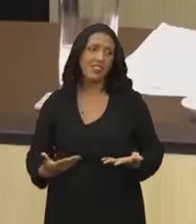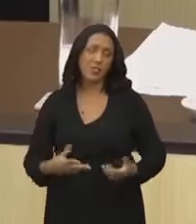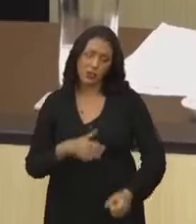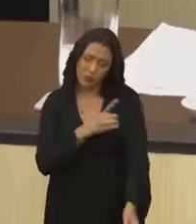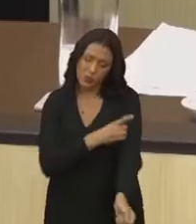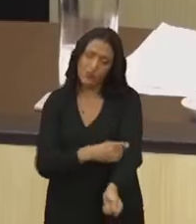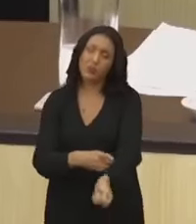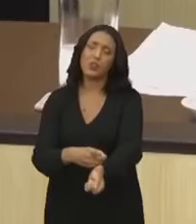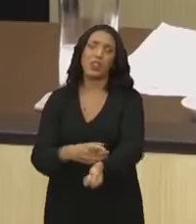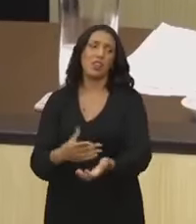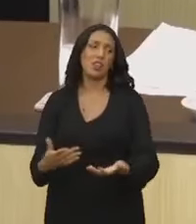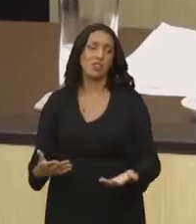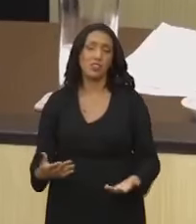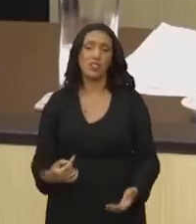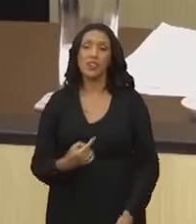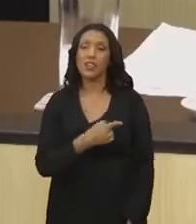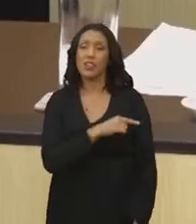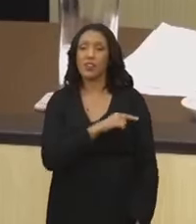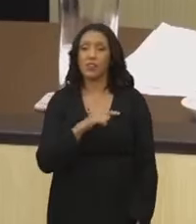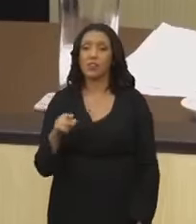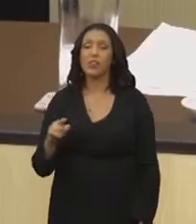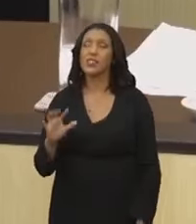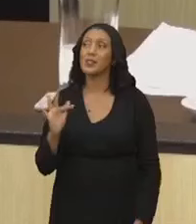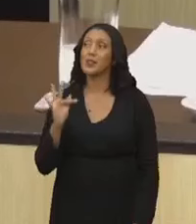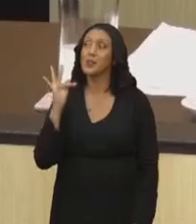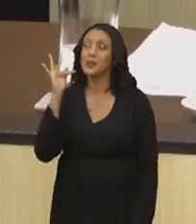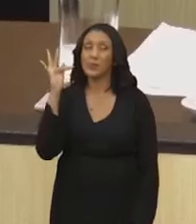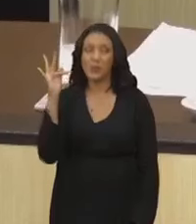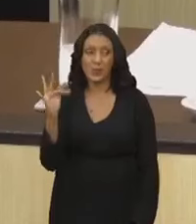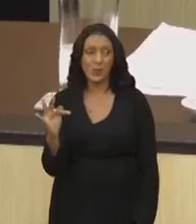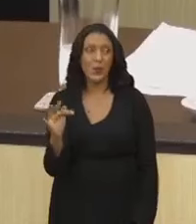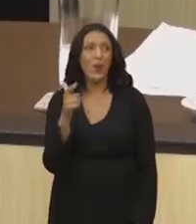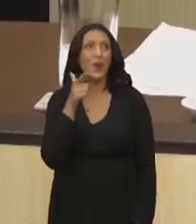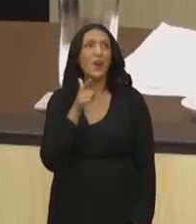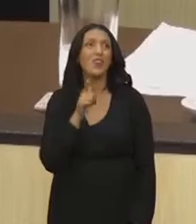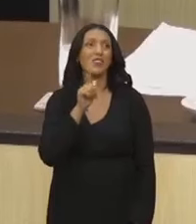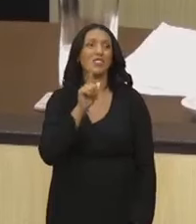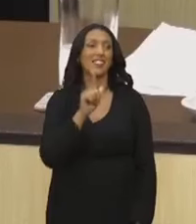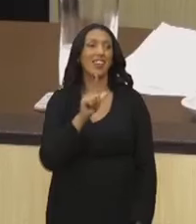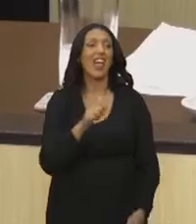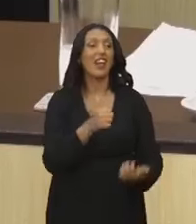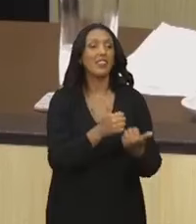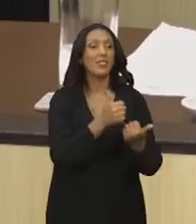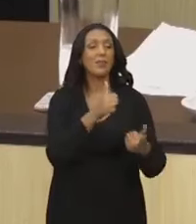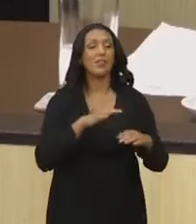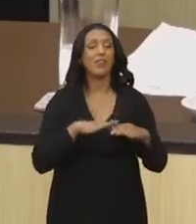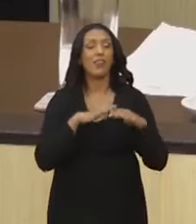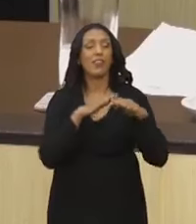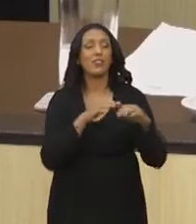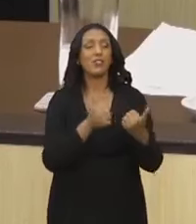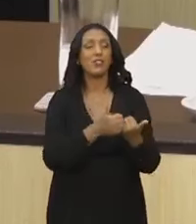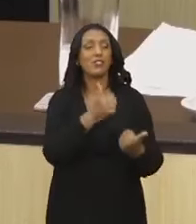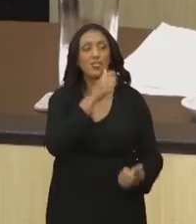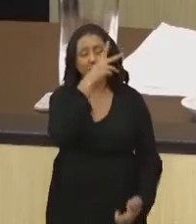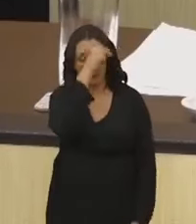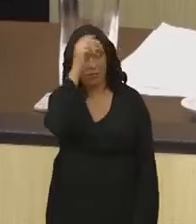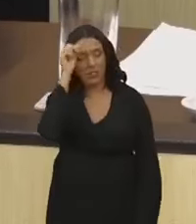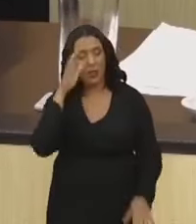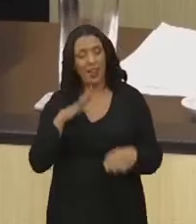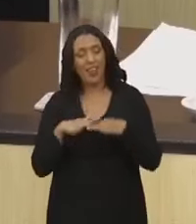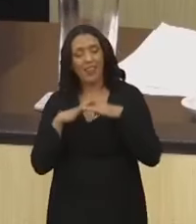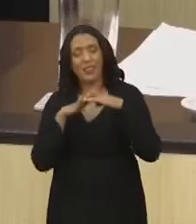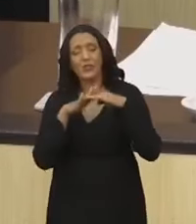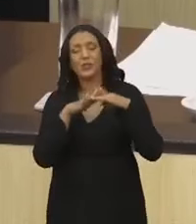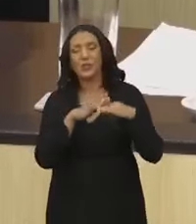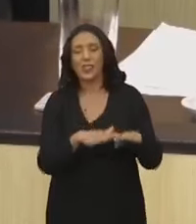têm agora, e alguém que vocês poderão cobrar mais de perto, e ter certeza que nós vereadores também vamos cobrar junto com vocês. Então pensem na conquista, que é